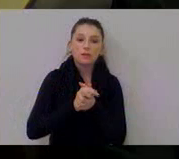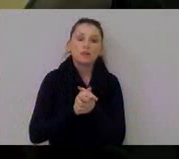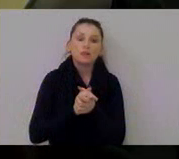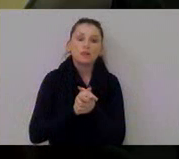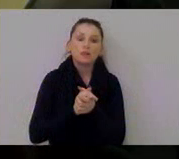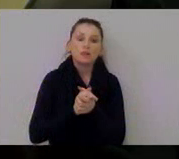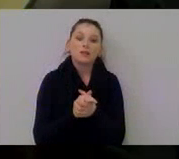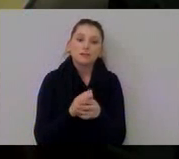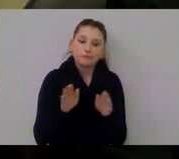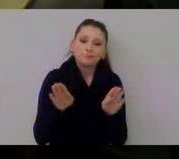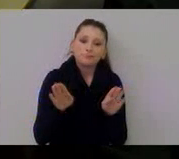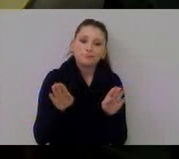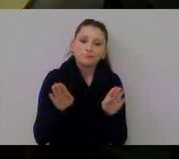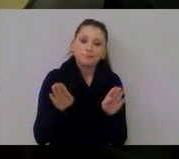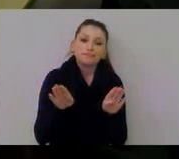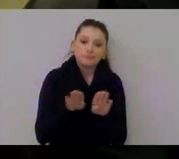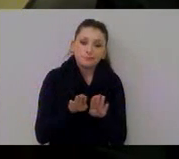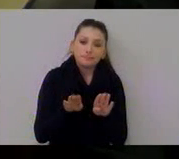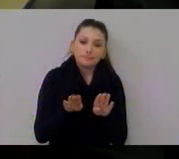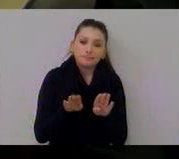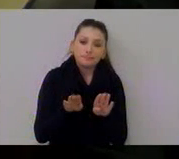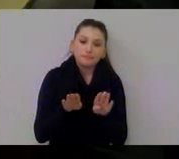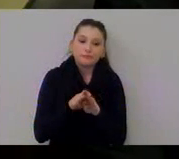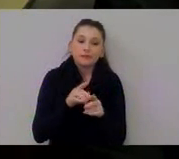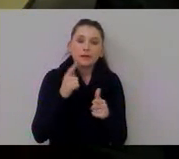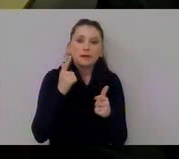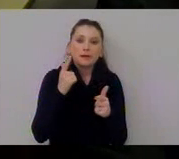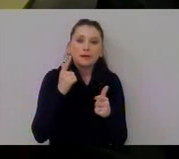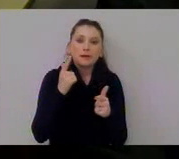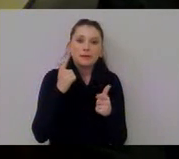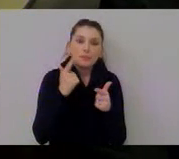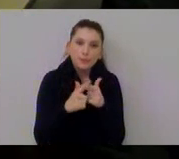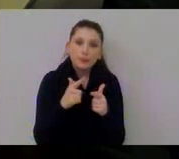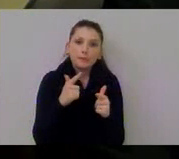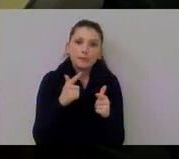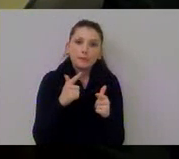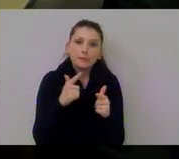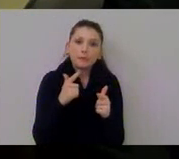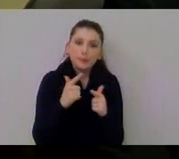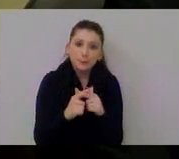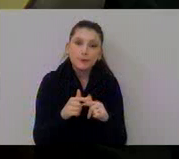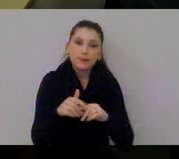problemas à Rua Esperança.